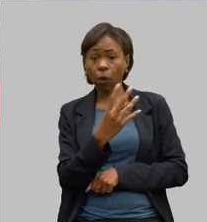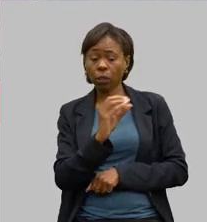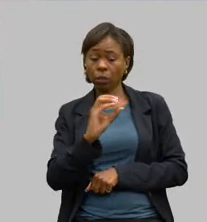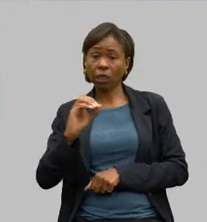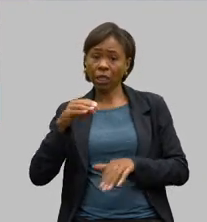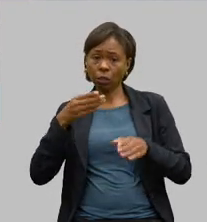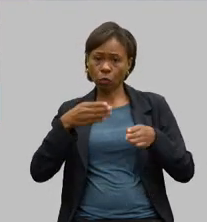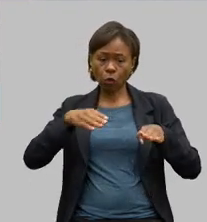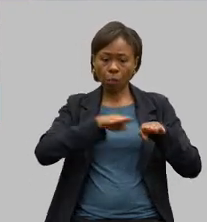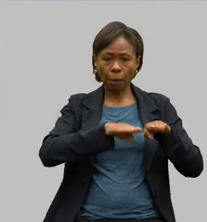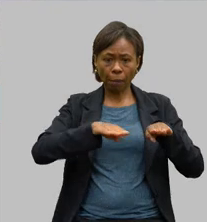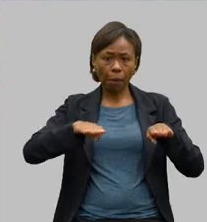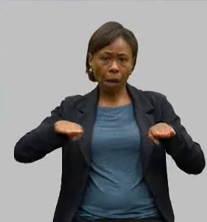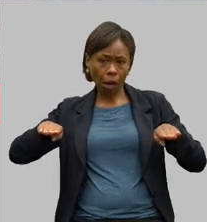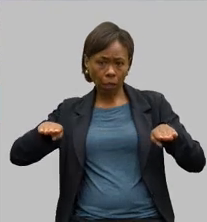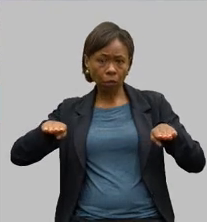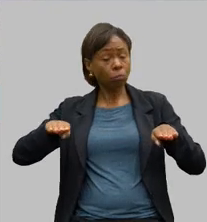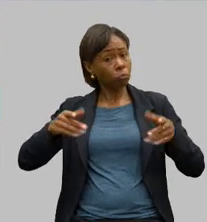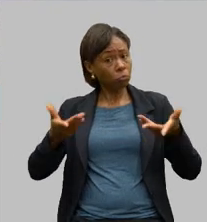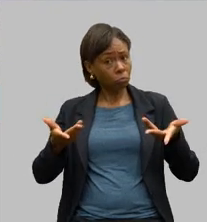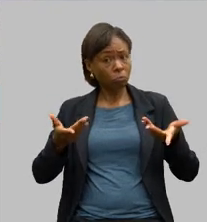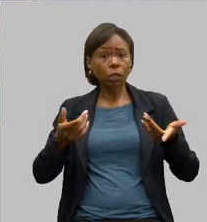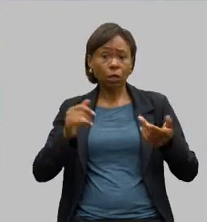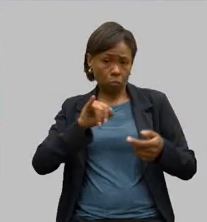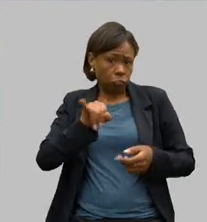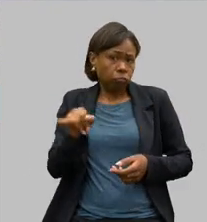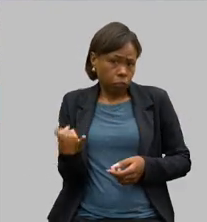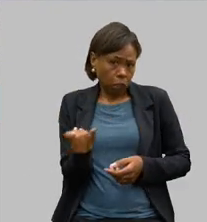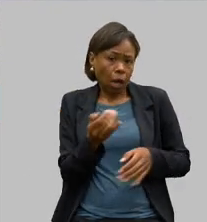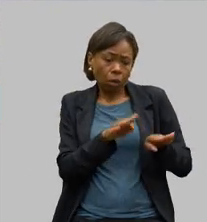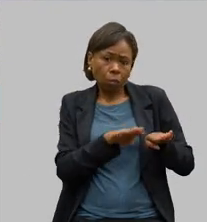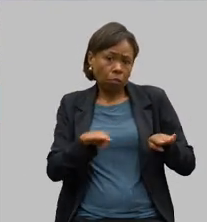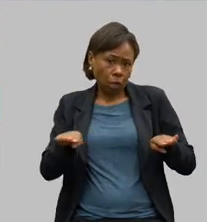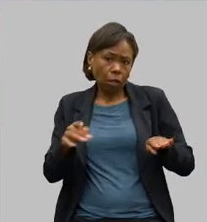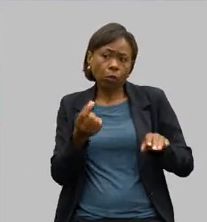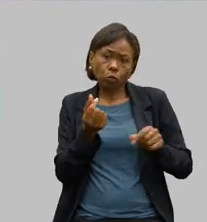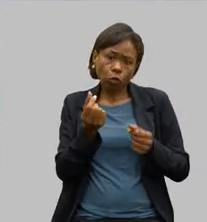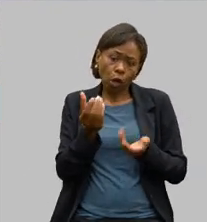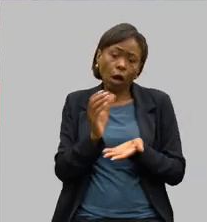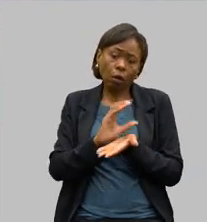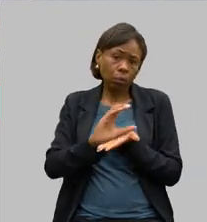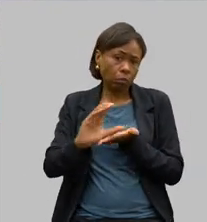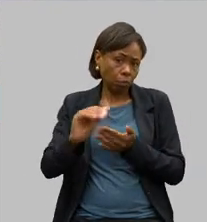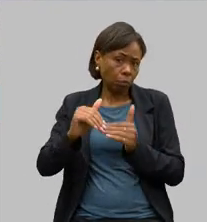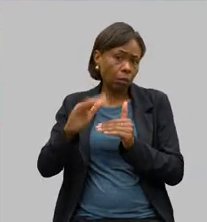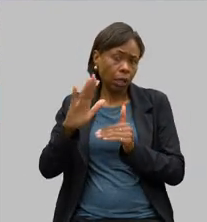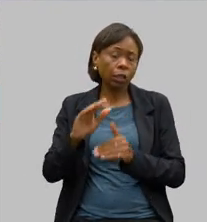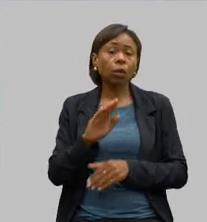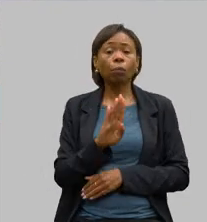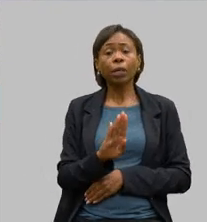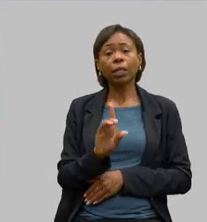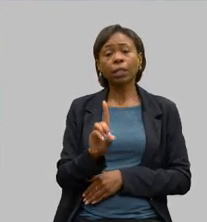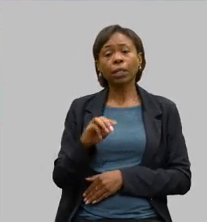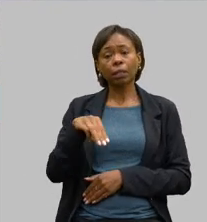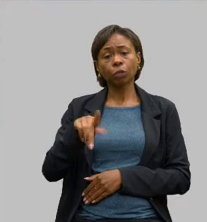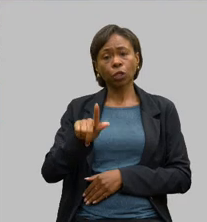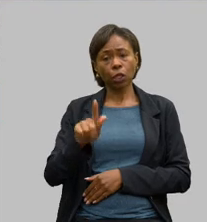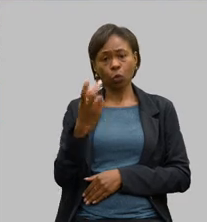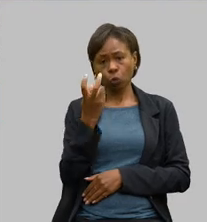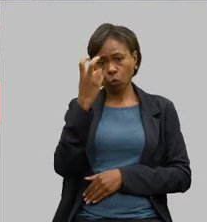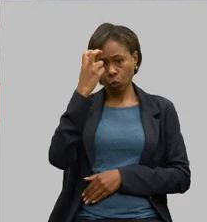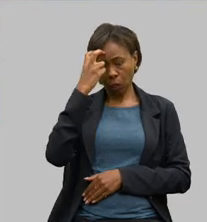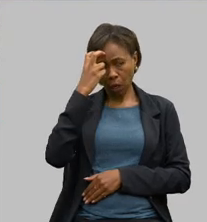estacionamentos pode ser um jeito eh de trazer mais recursos para ela e o bdmg cultural comento eh é uma